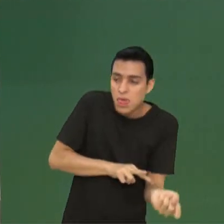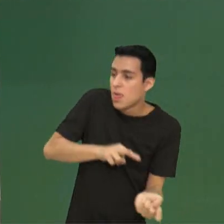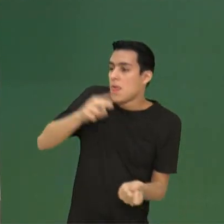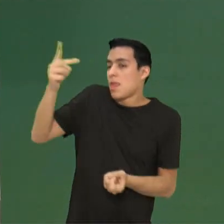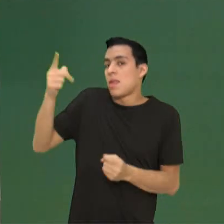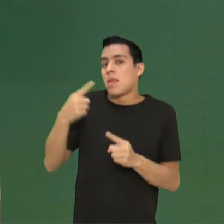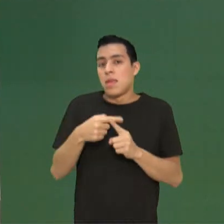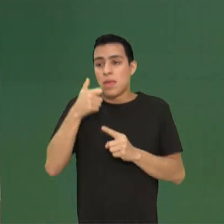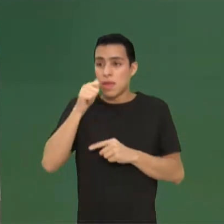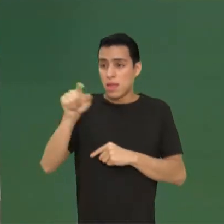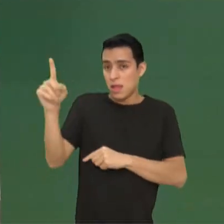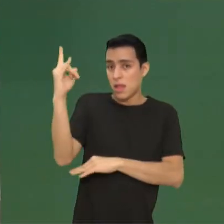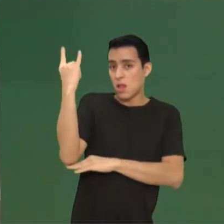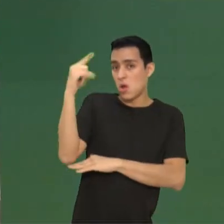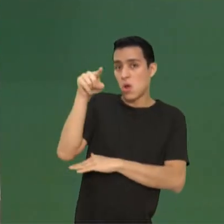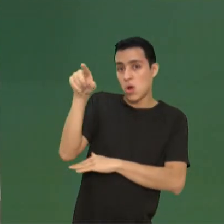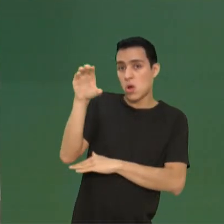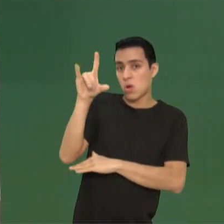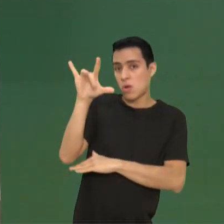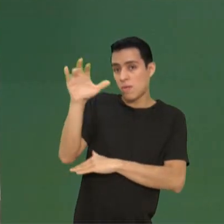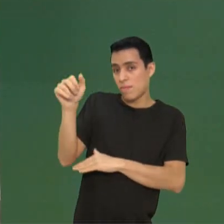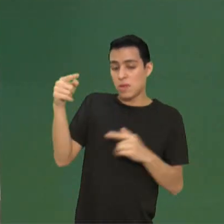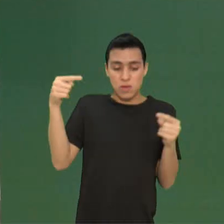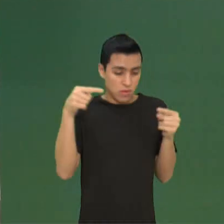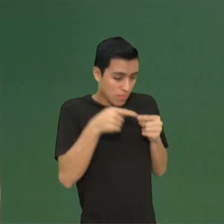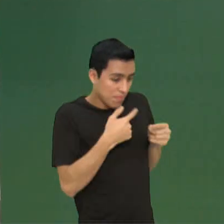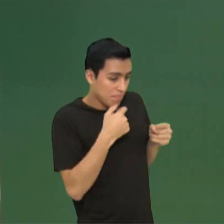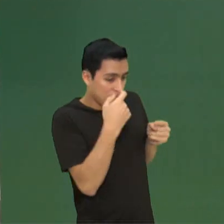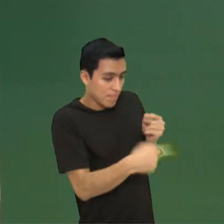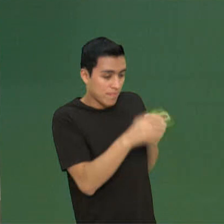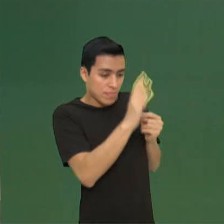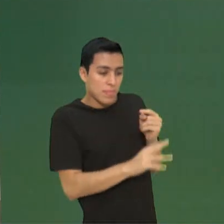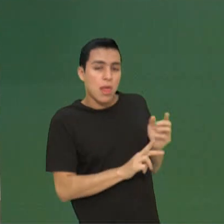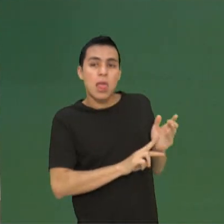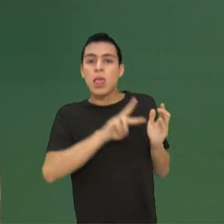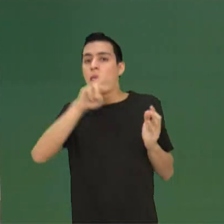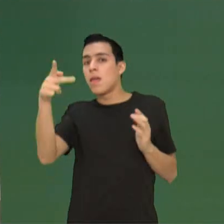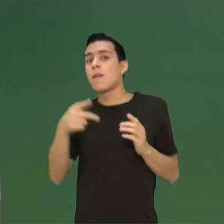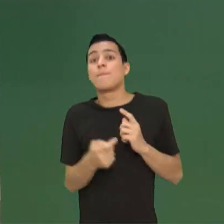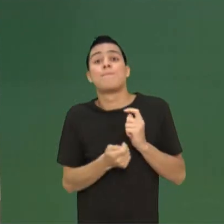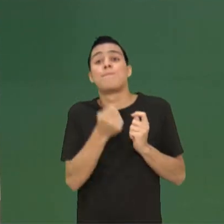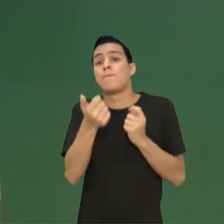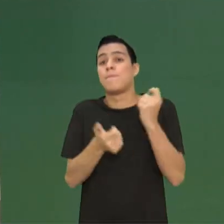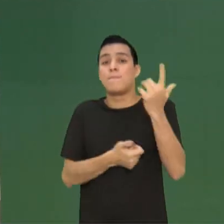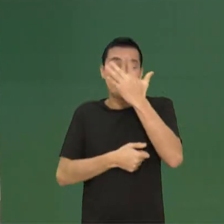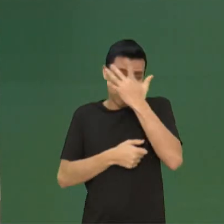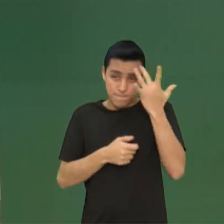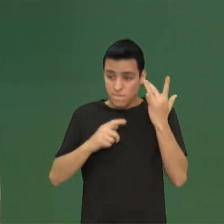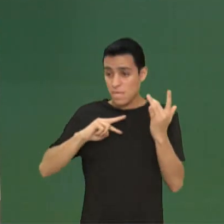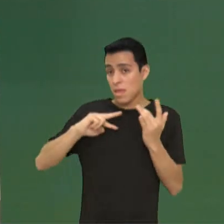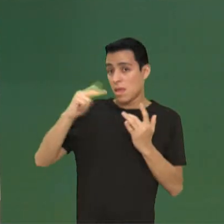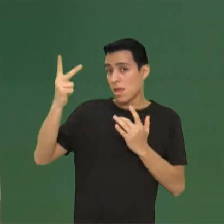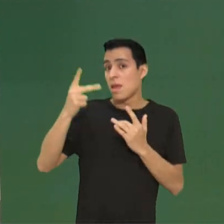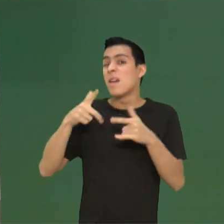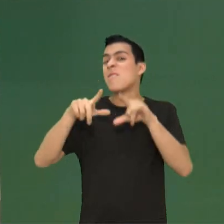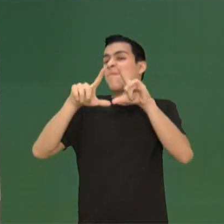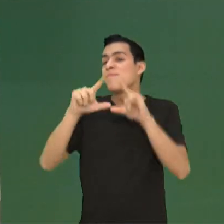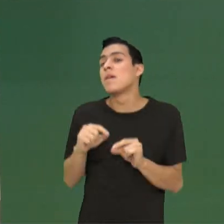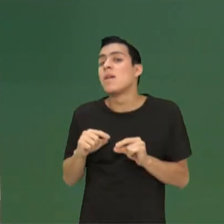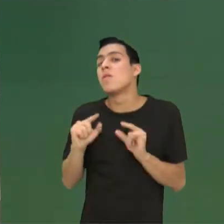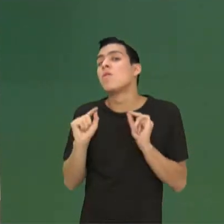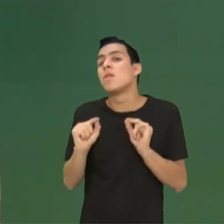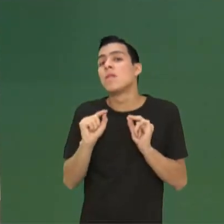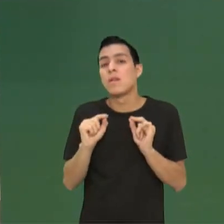Nossa! Estima-se que quase 2,5 milhões de bebês foram salvos pelo australiano James Harrison, um super doador de sangue.